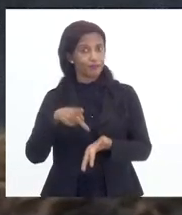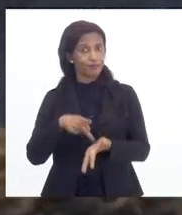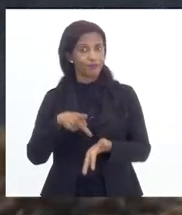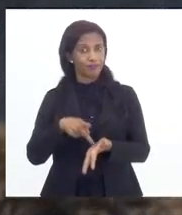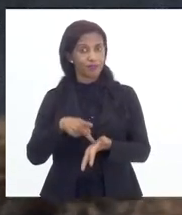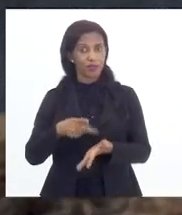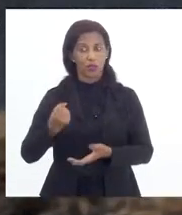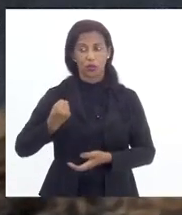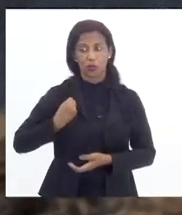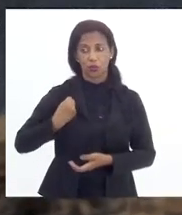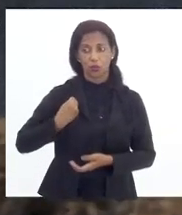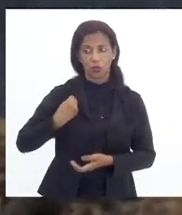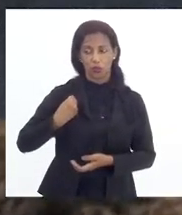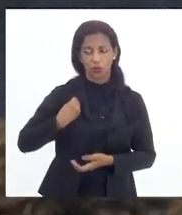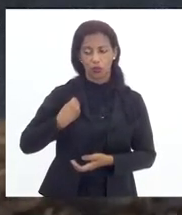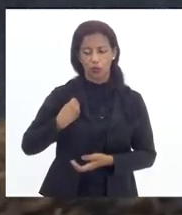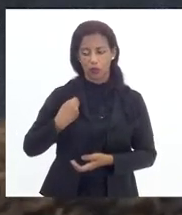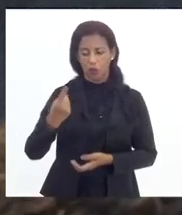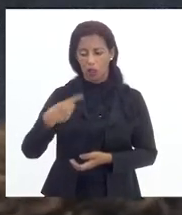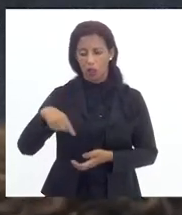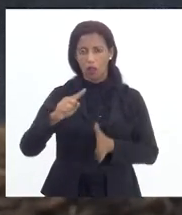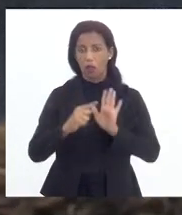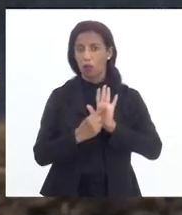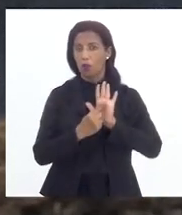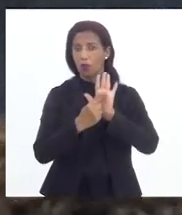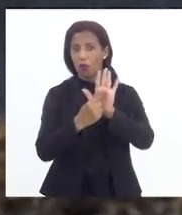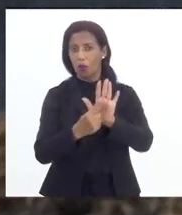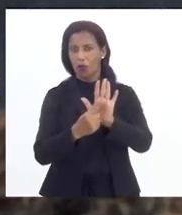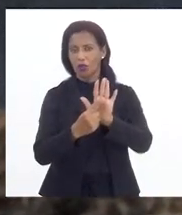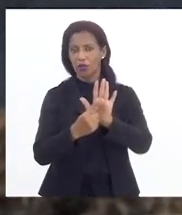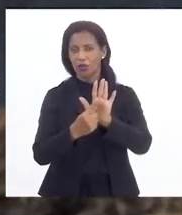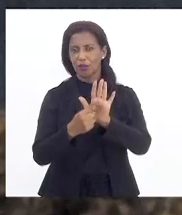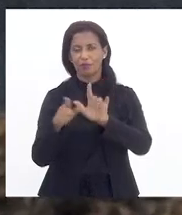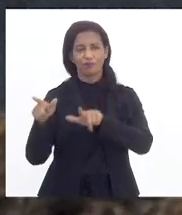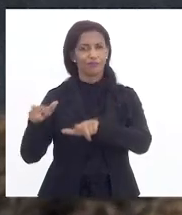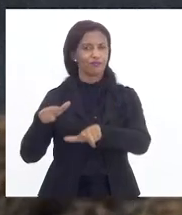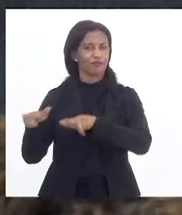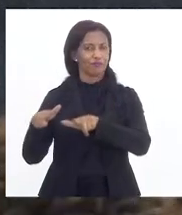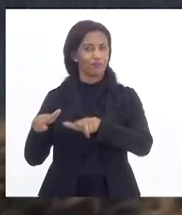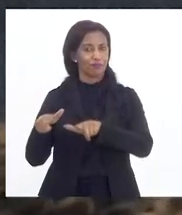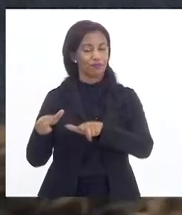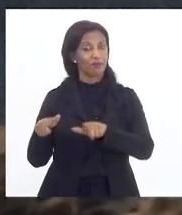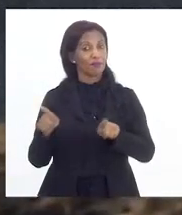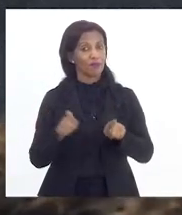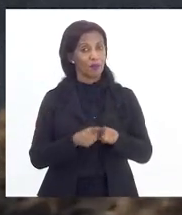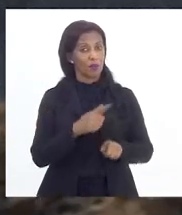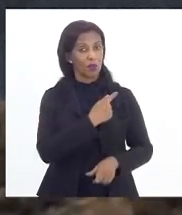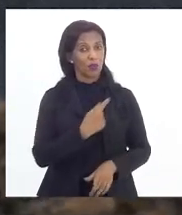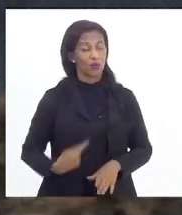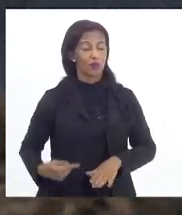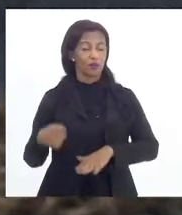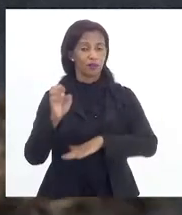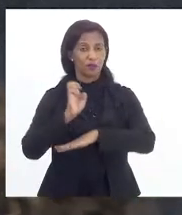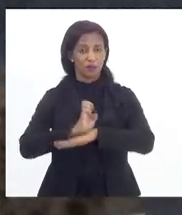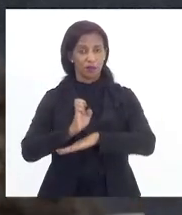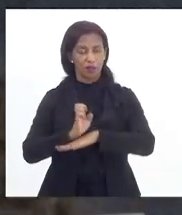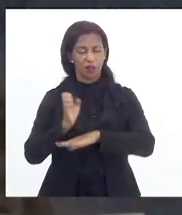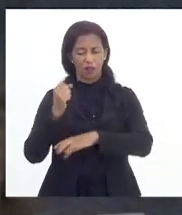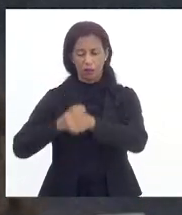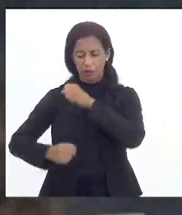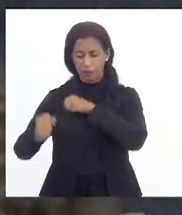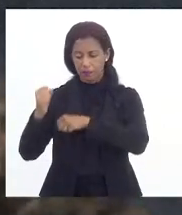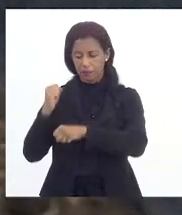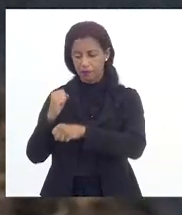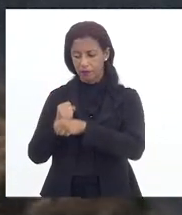que os números não retratam os servidores é fato que o governo do estado ano